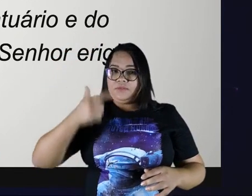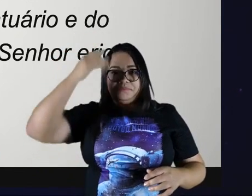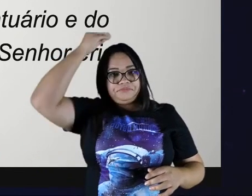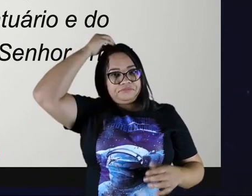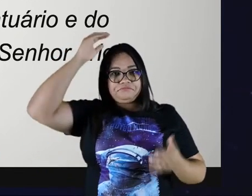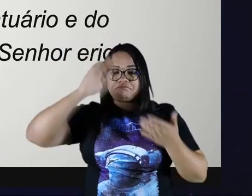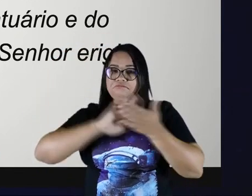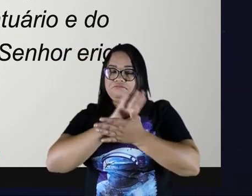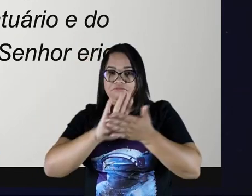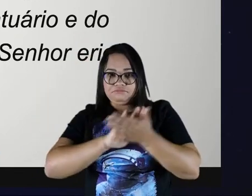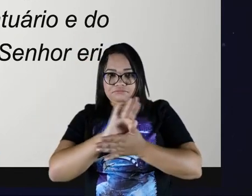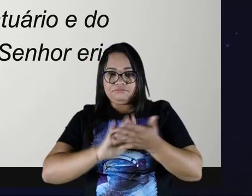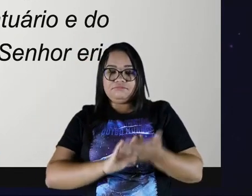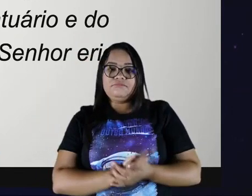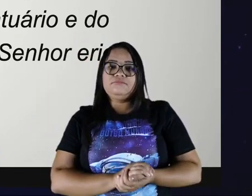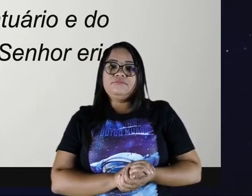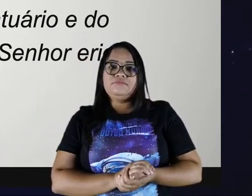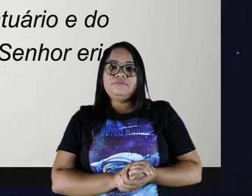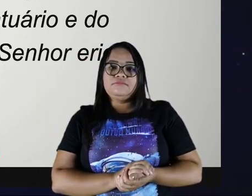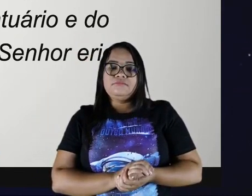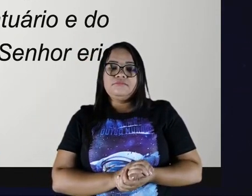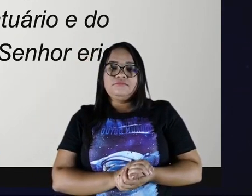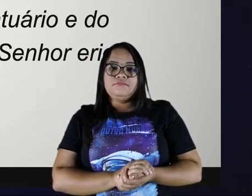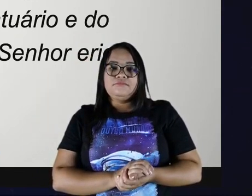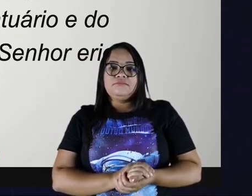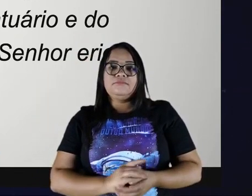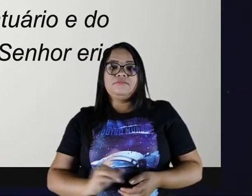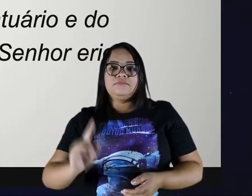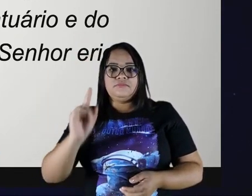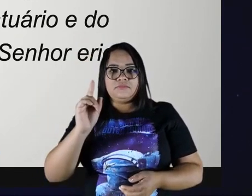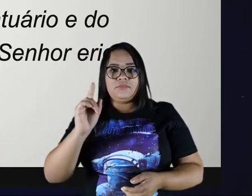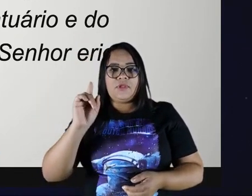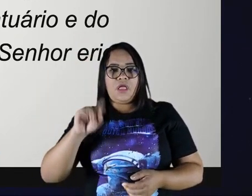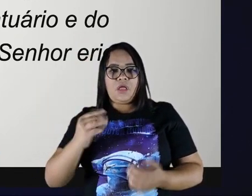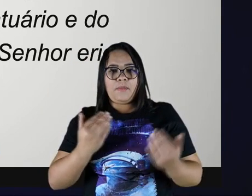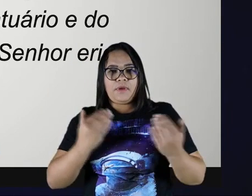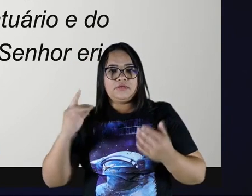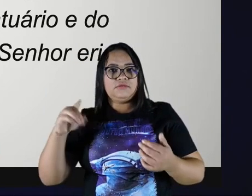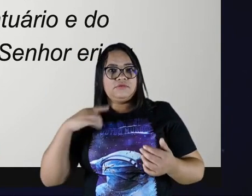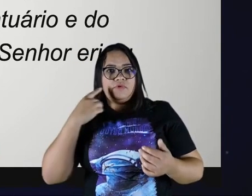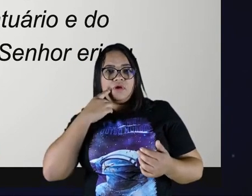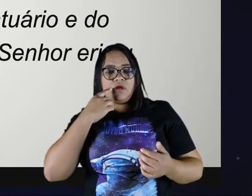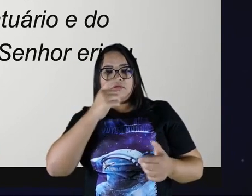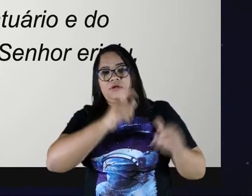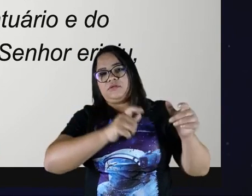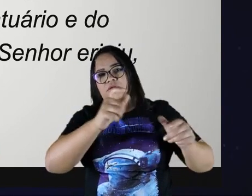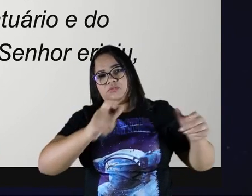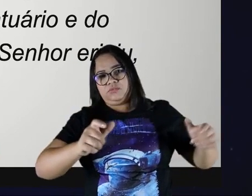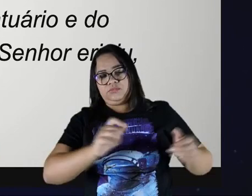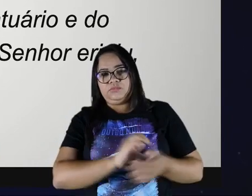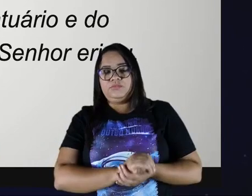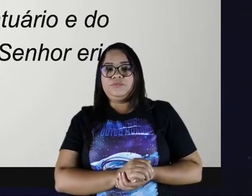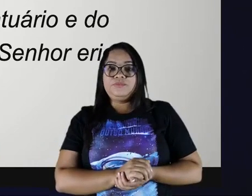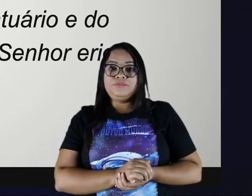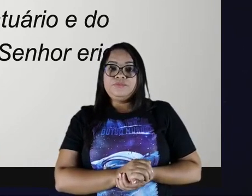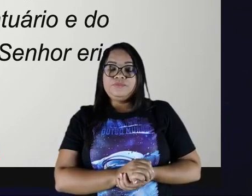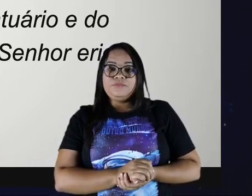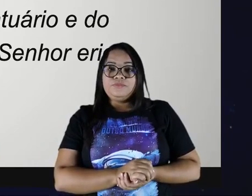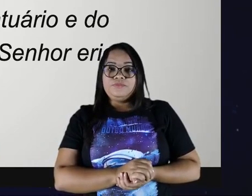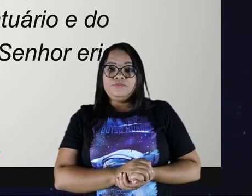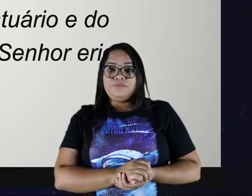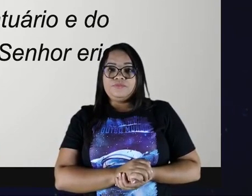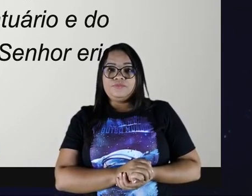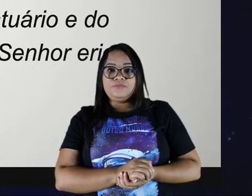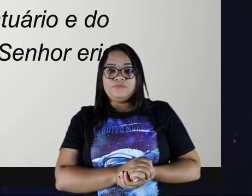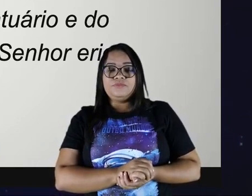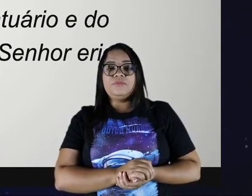sem mácula, para interceder por nós. Veja que coisa maravilhosa. E além